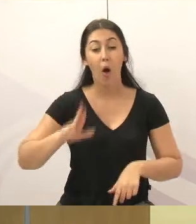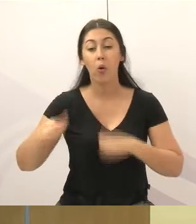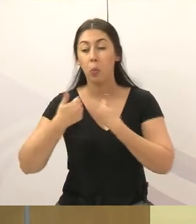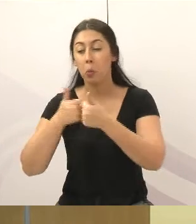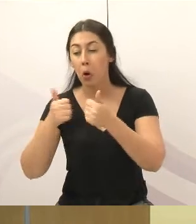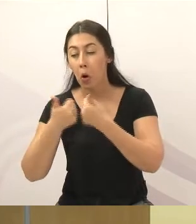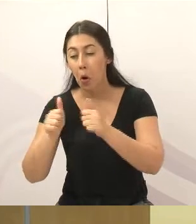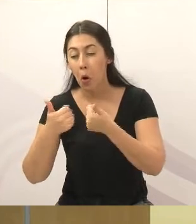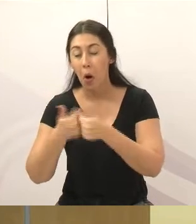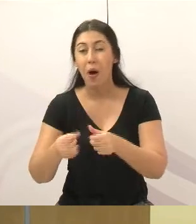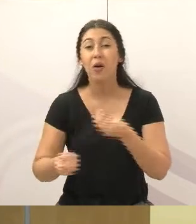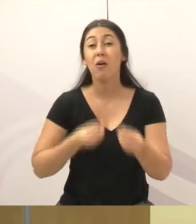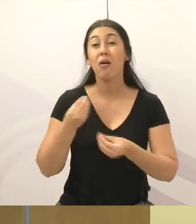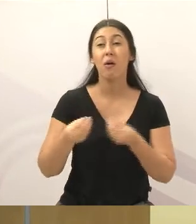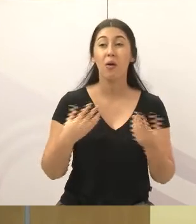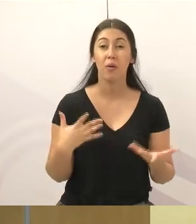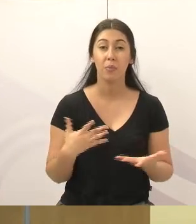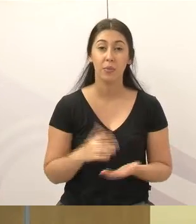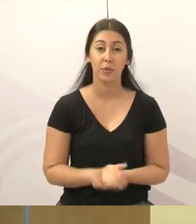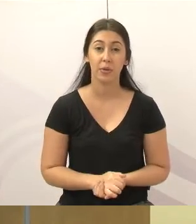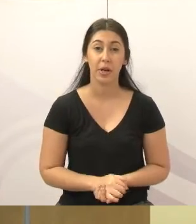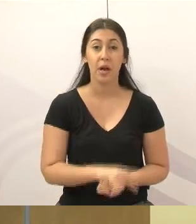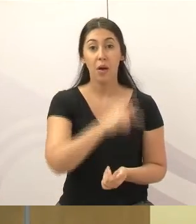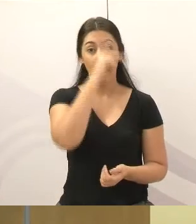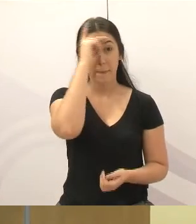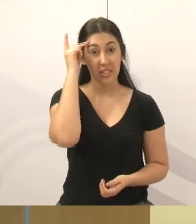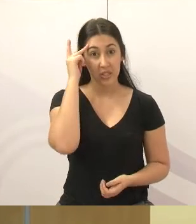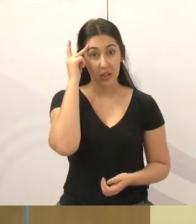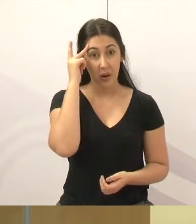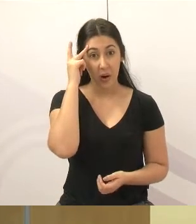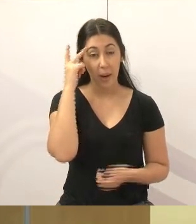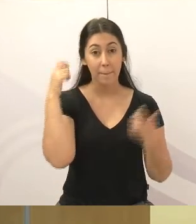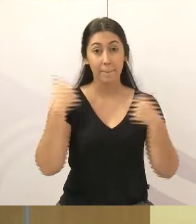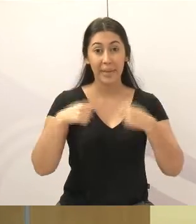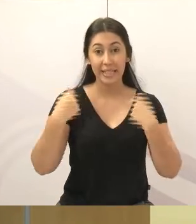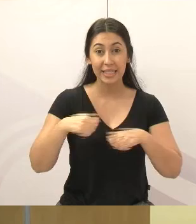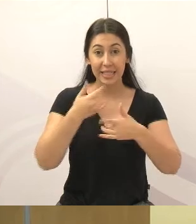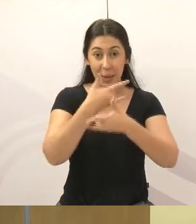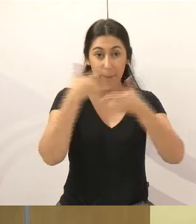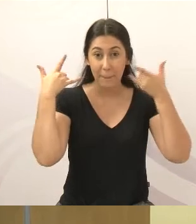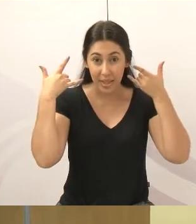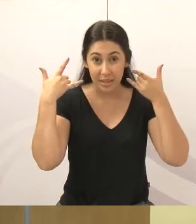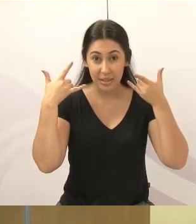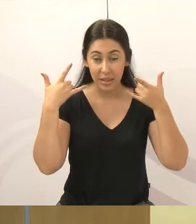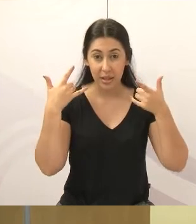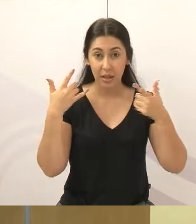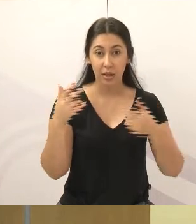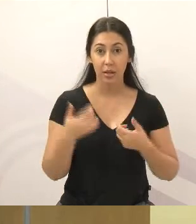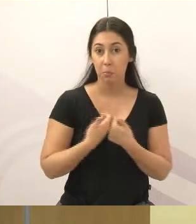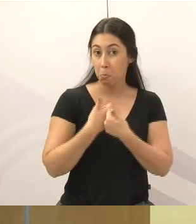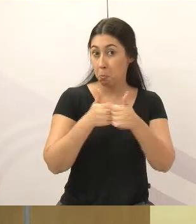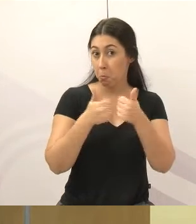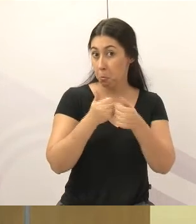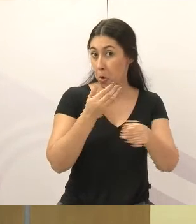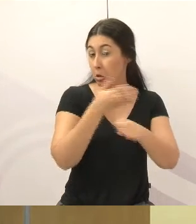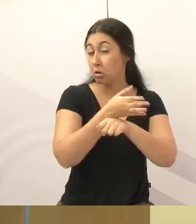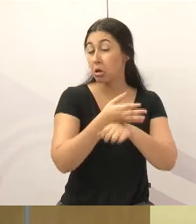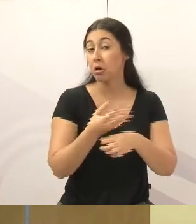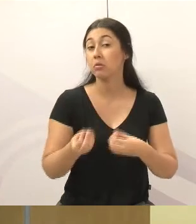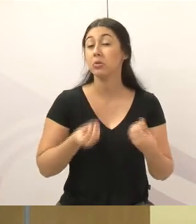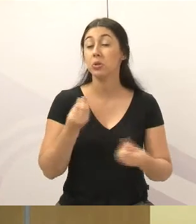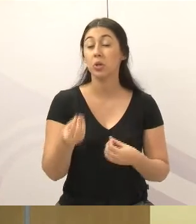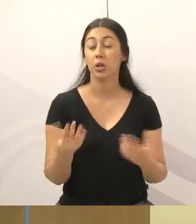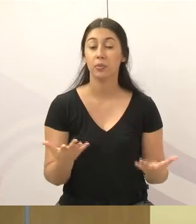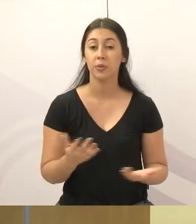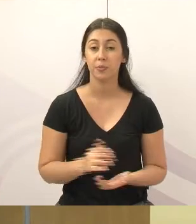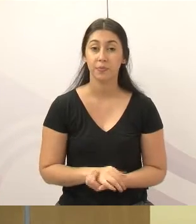os trabalhadores, todinho eles que entrar dentro do ônibus tem que ter máscara? Vai ter que estar usando a máscara? Então, eu acho que é